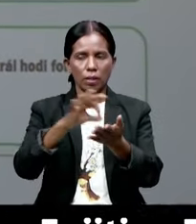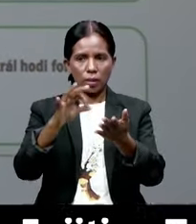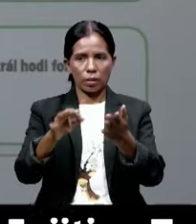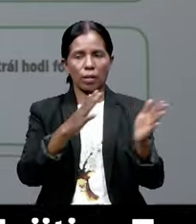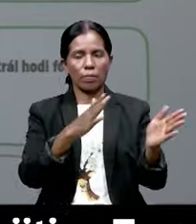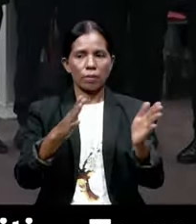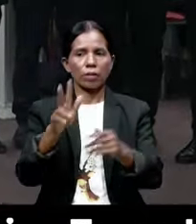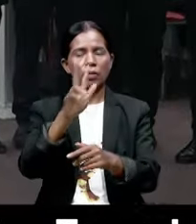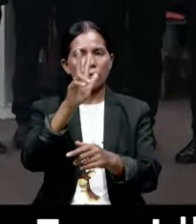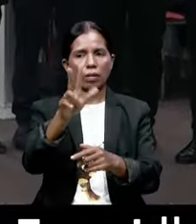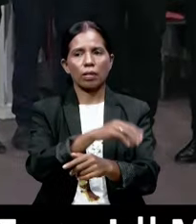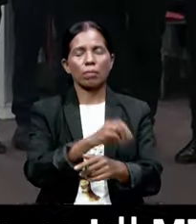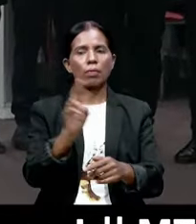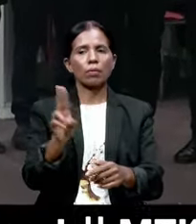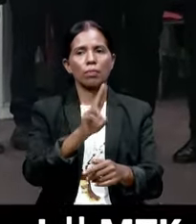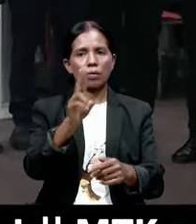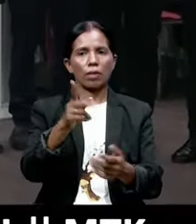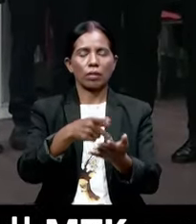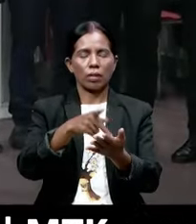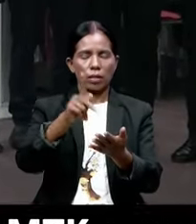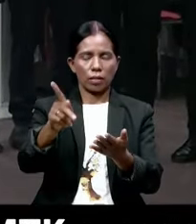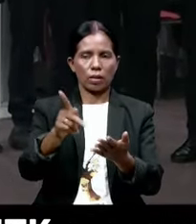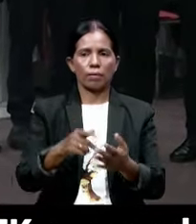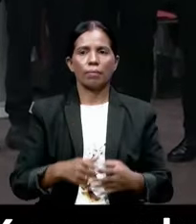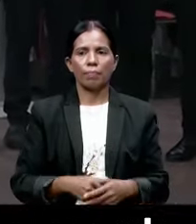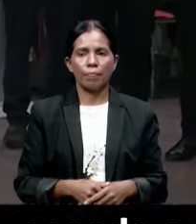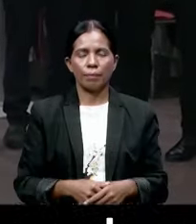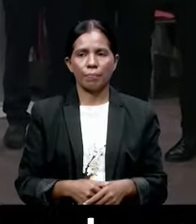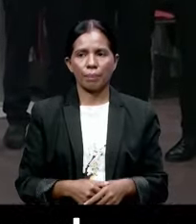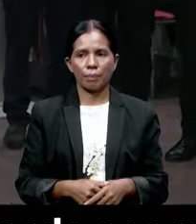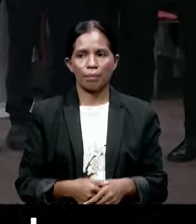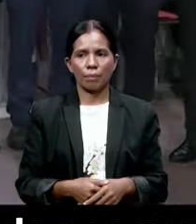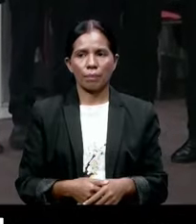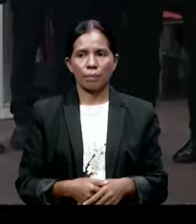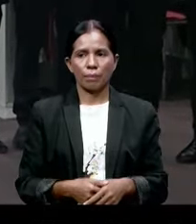procento tolo mak utiliza una pagamento eletrônico. Tito Silva, Ziemen.